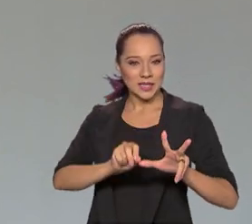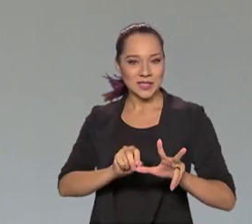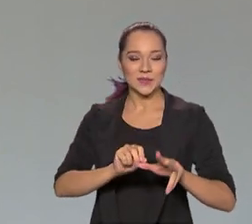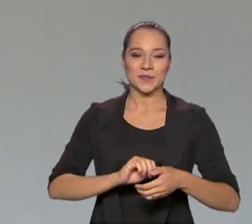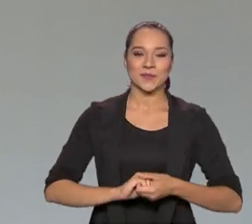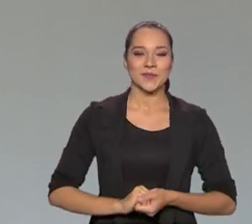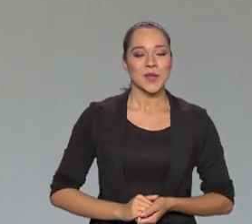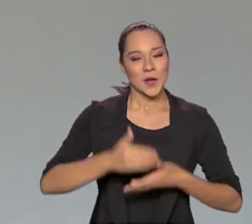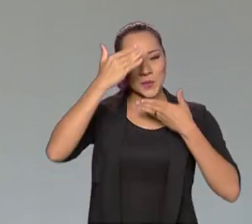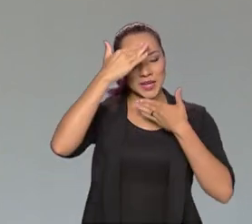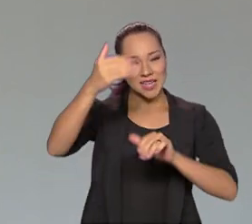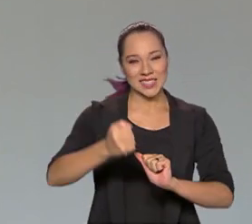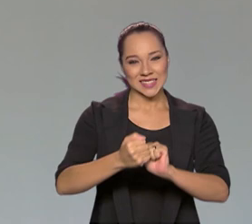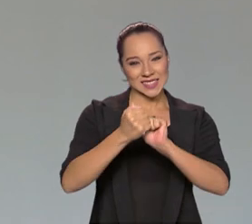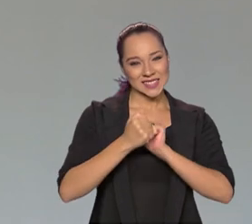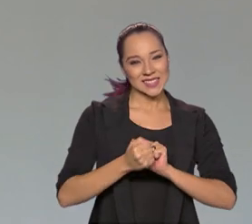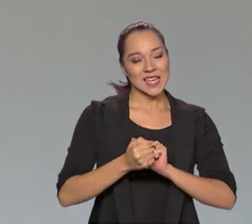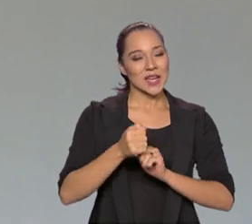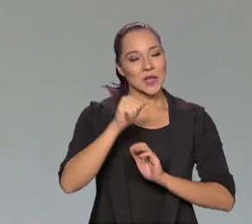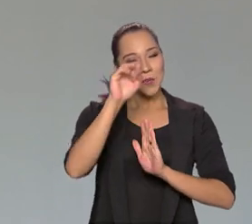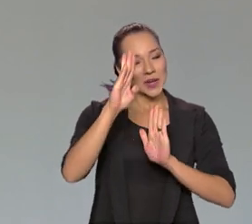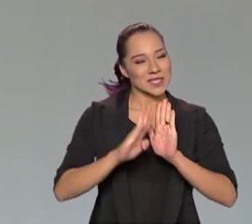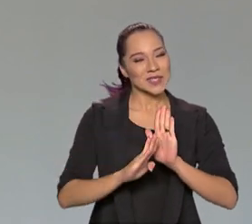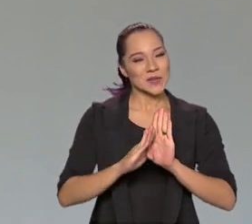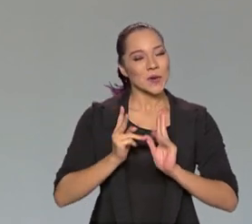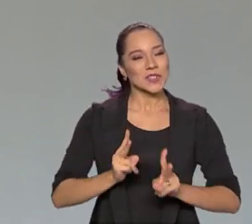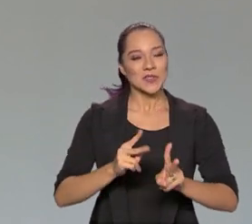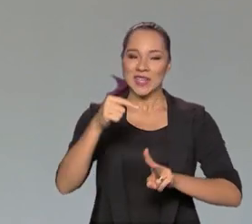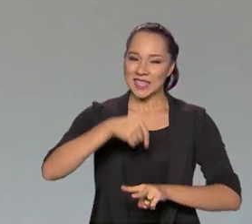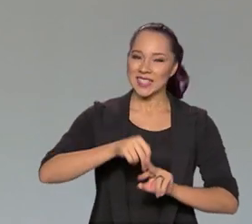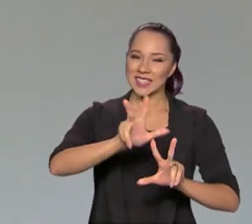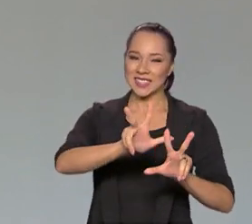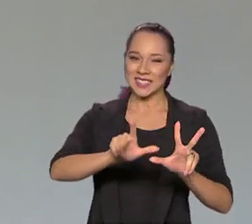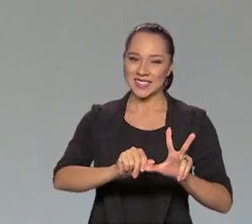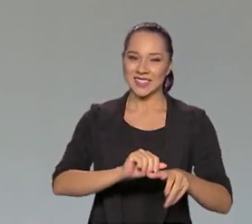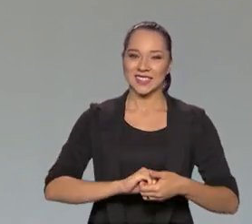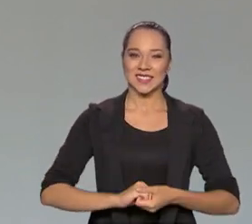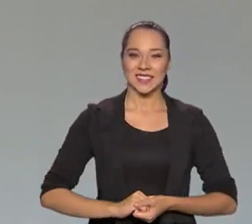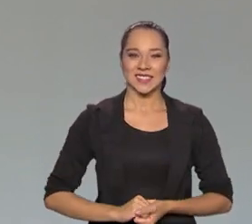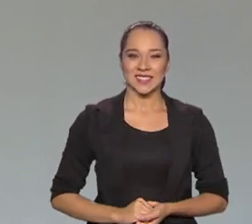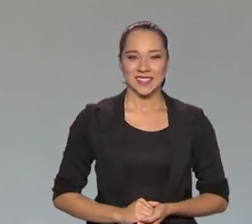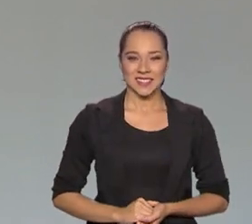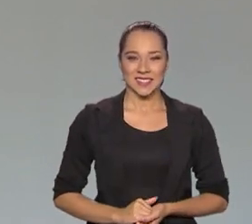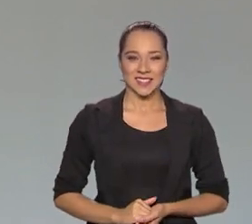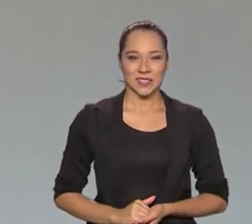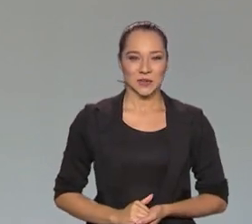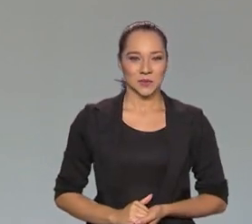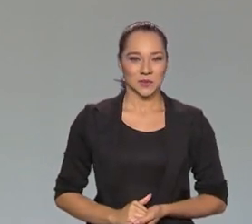Obrigado pela companhia e o Brasil continua em pauta aqui na TV Brasil.